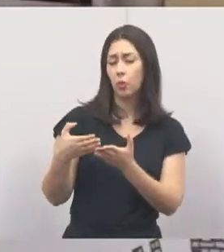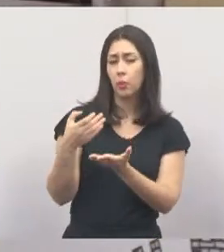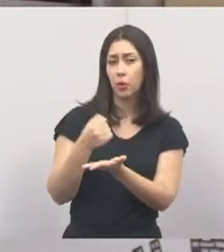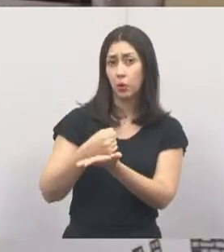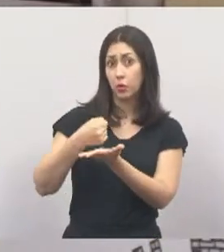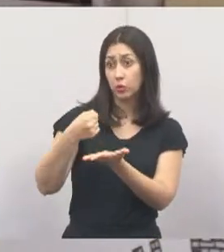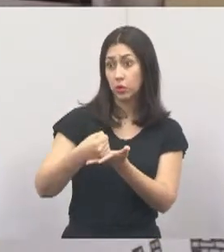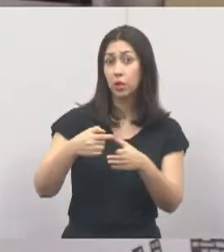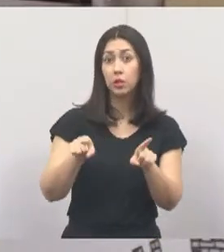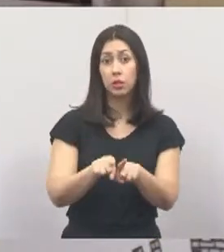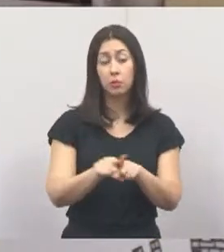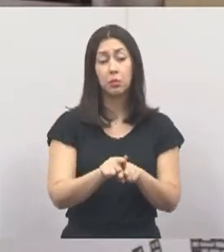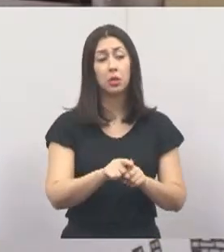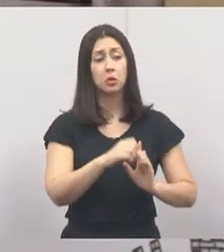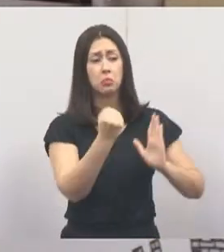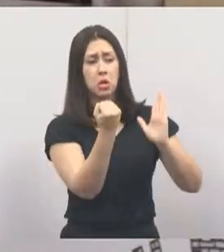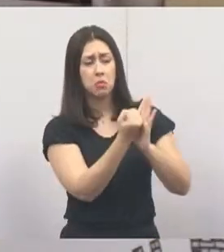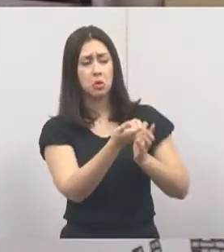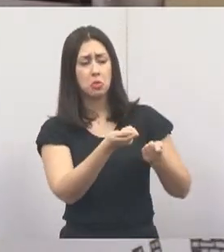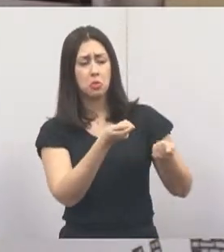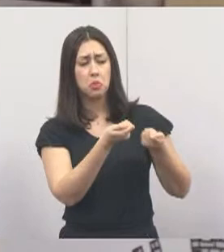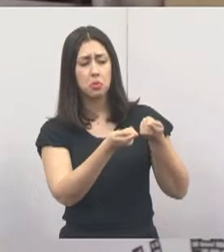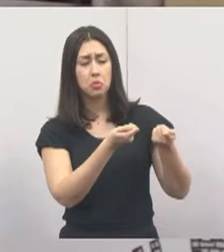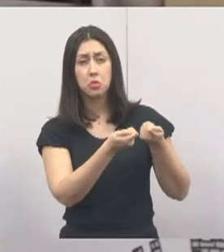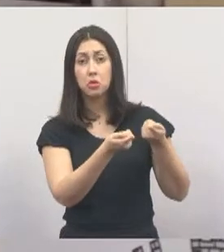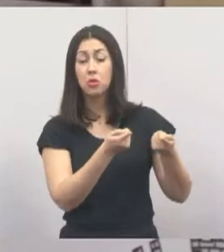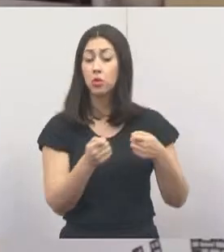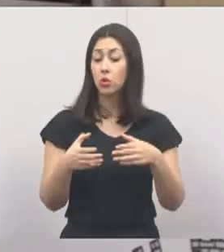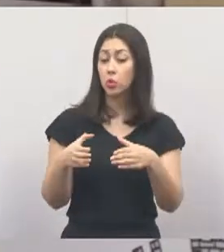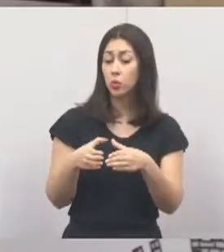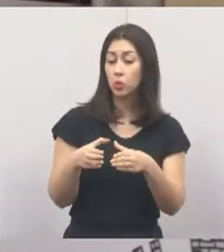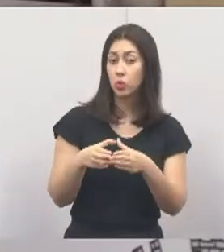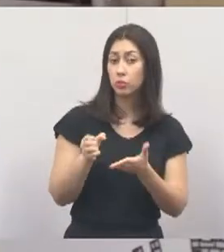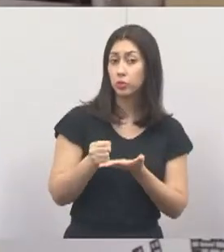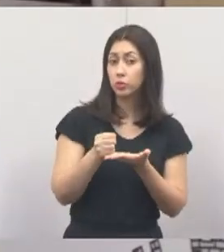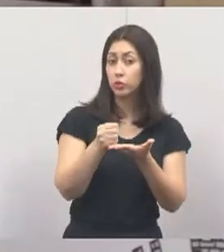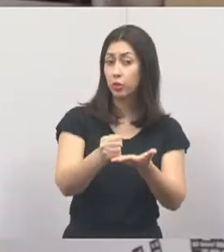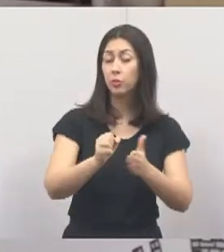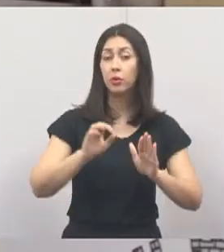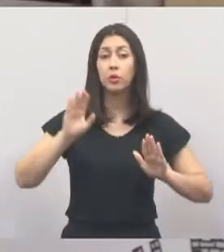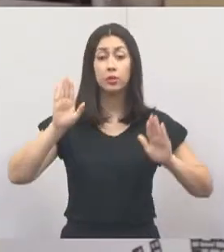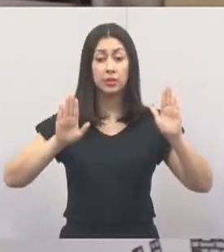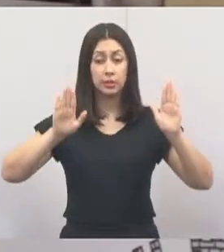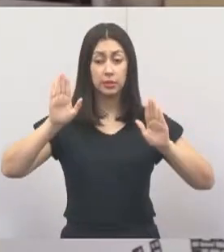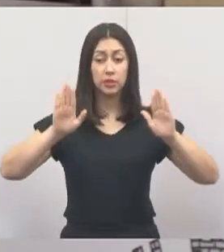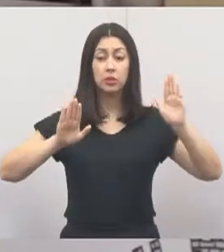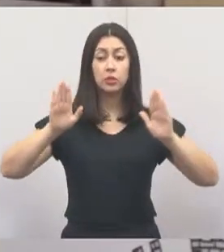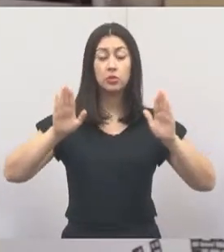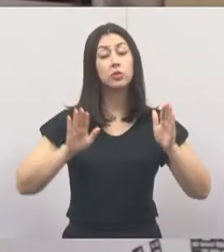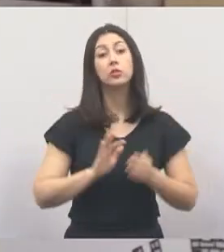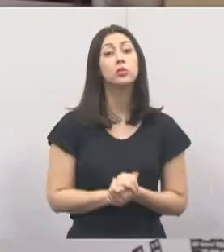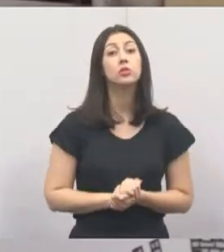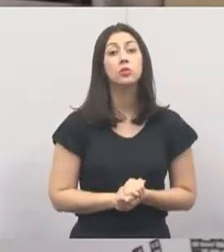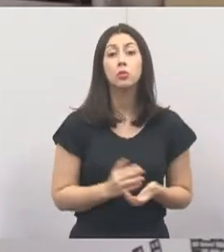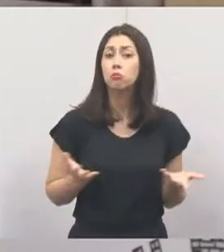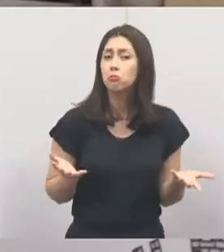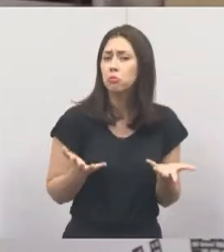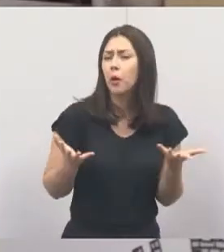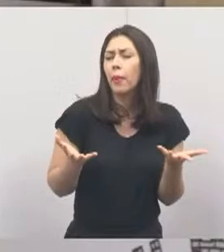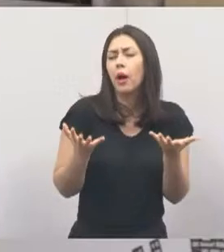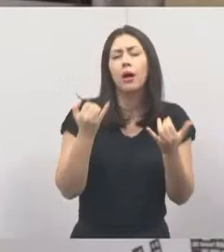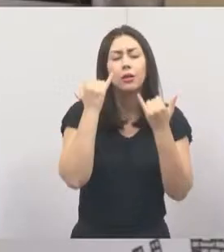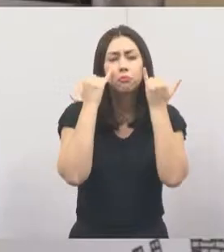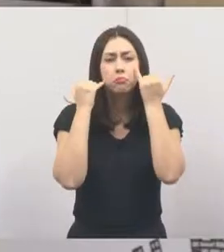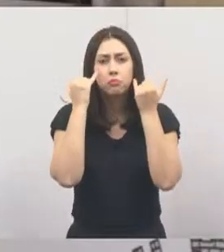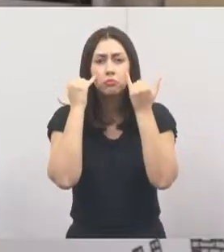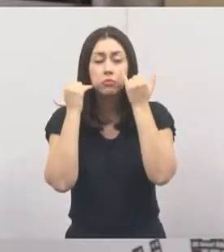de controlador patrimonial, da equipe de apoio das licitações, do promotor de acesso à